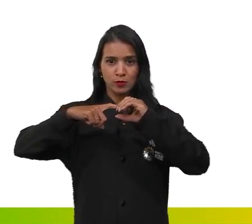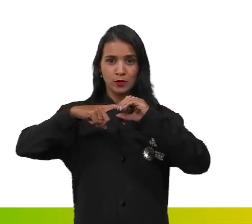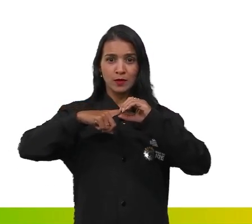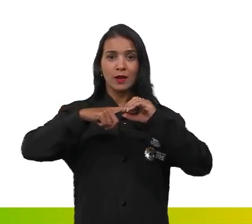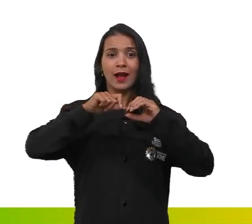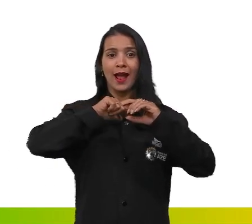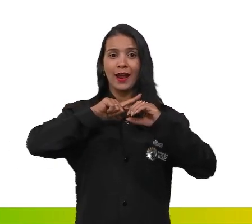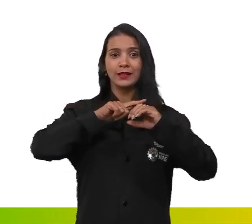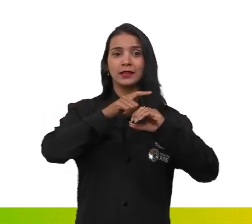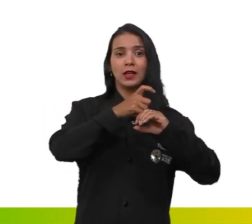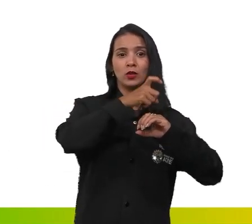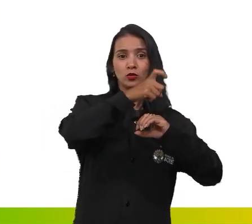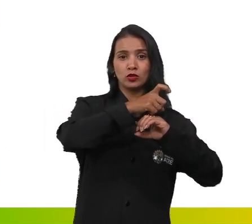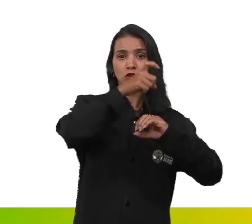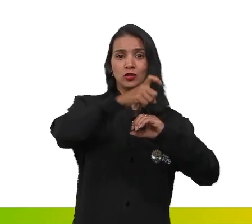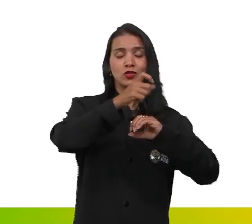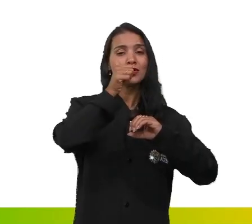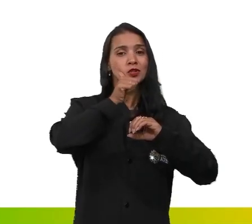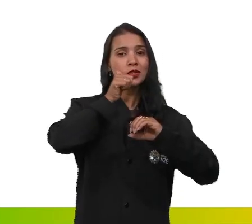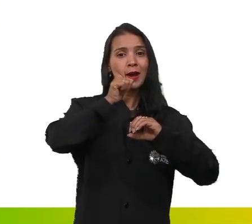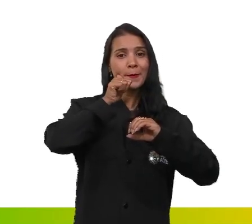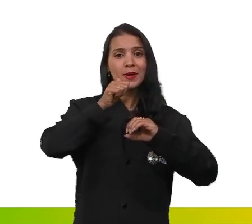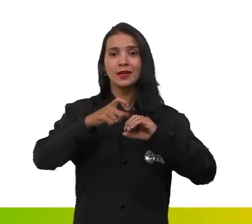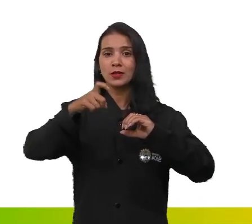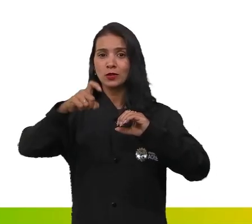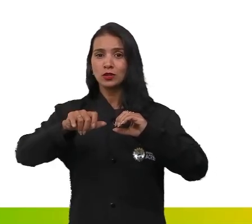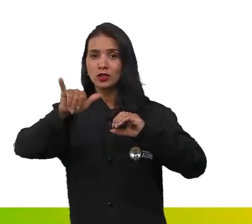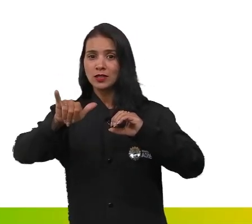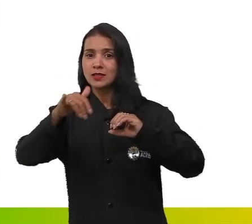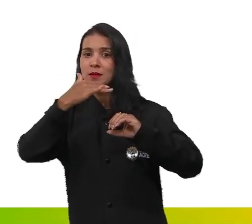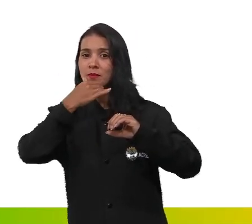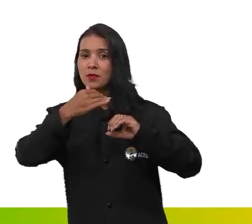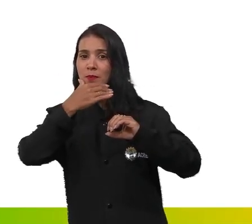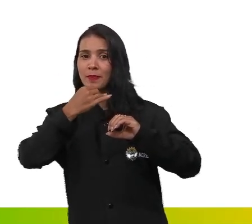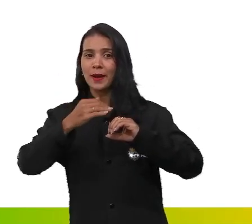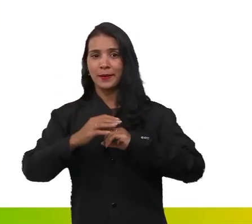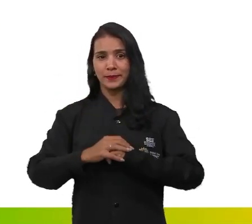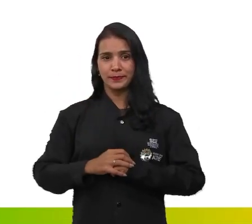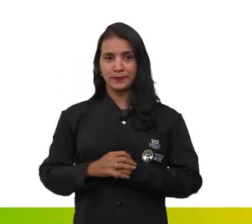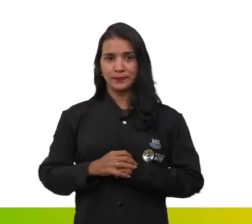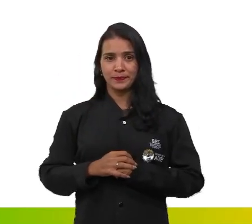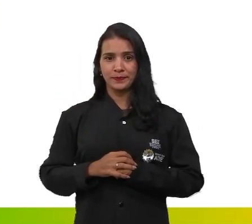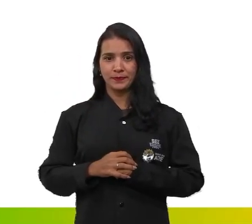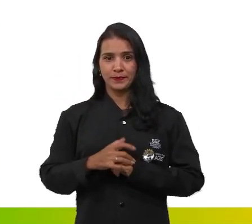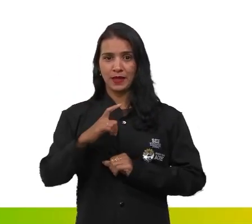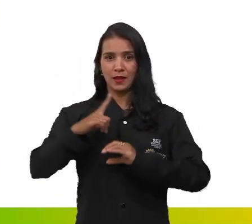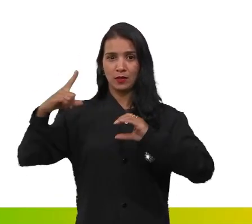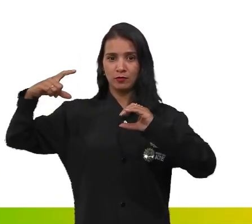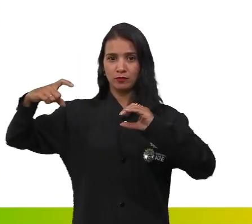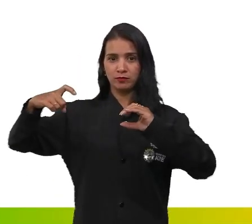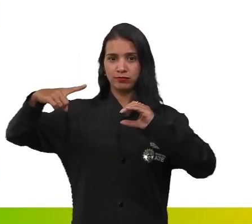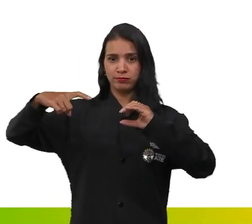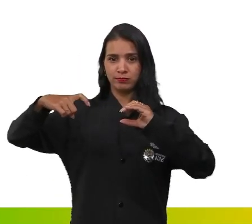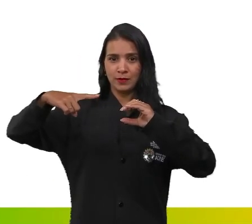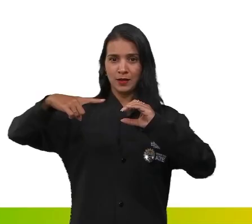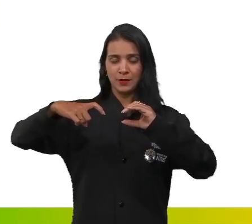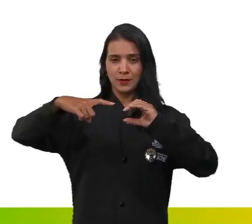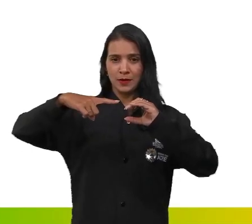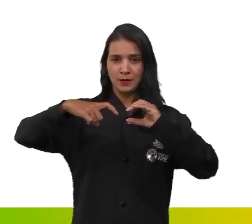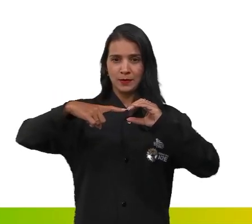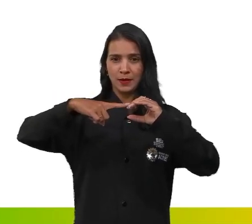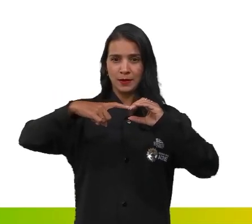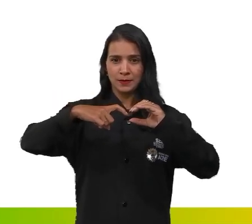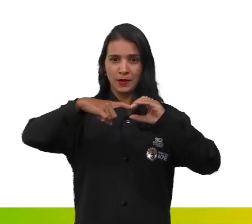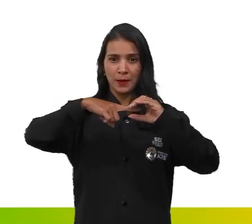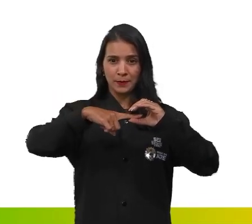mãe, temos X doado pelo pai. Olha só, o espermatozoide trazendo o X. Quando o